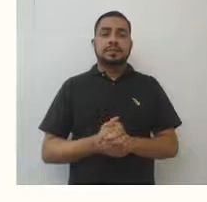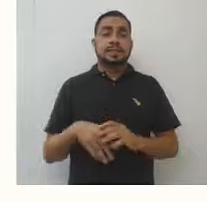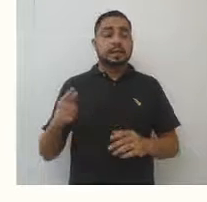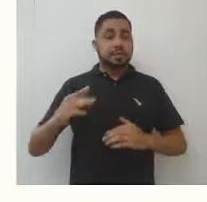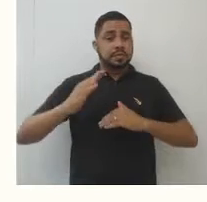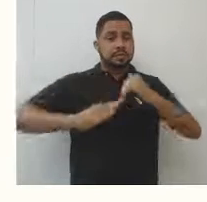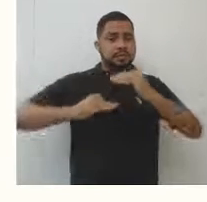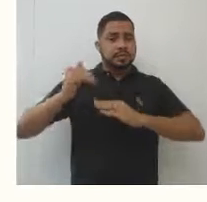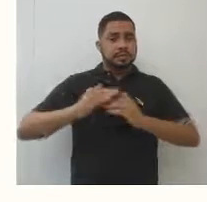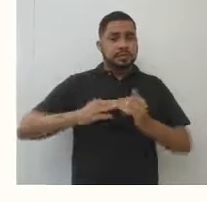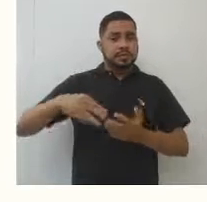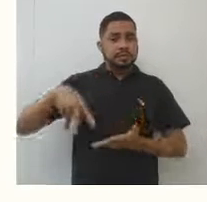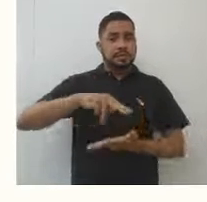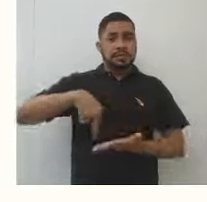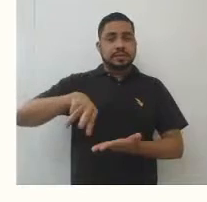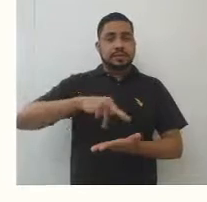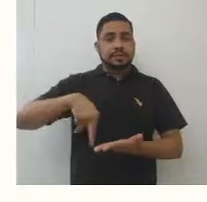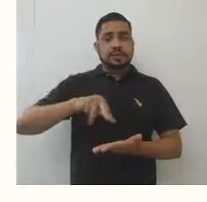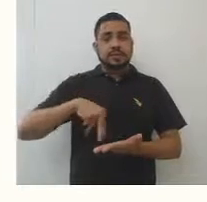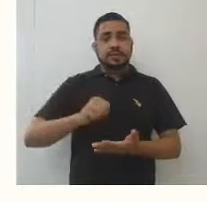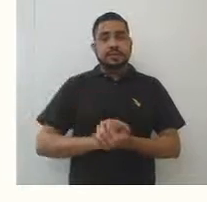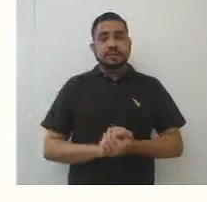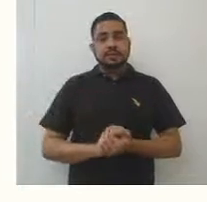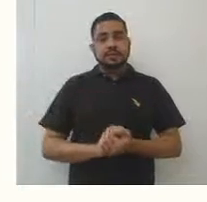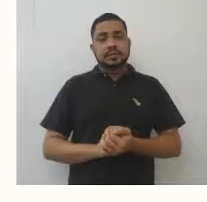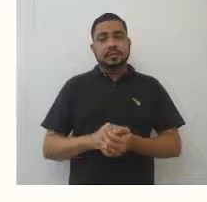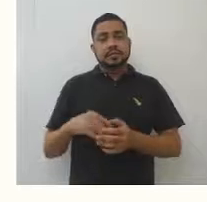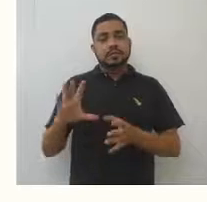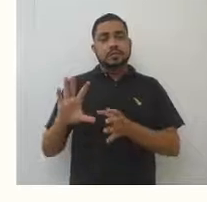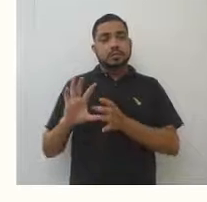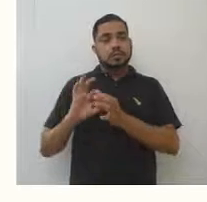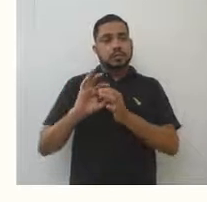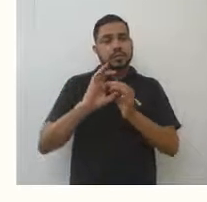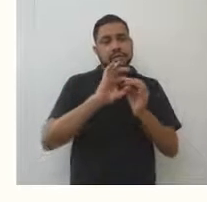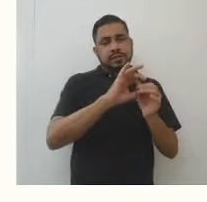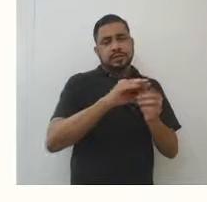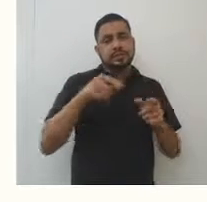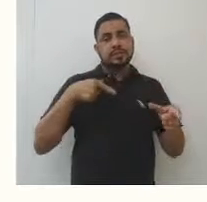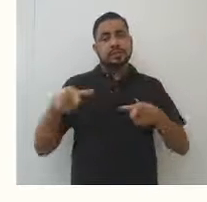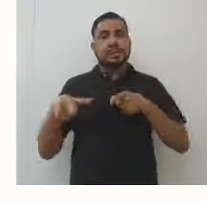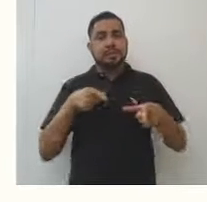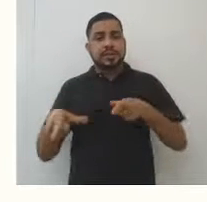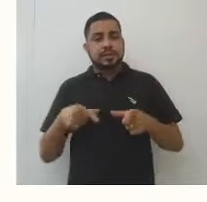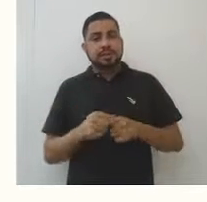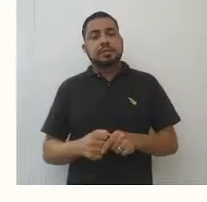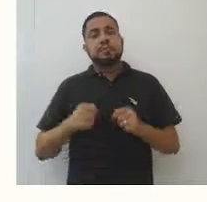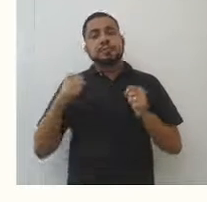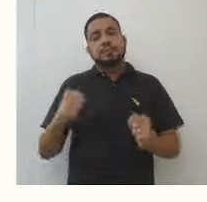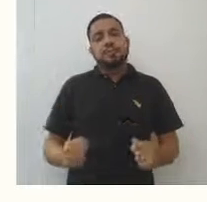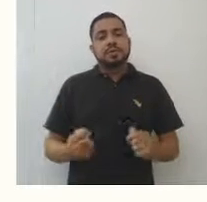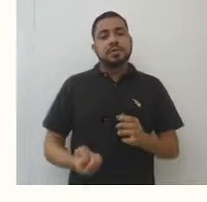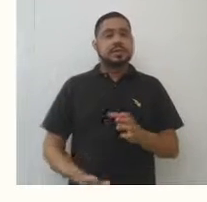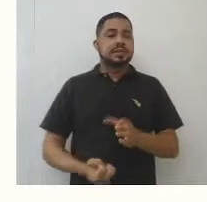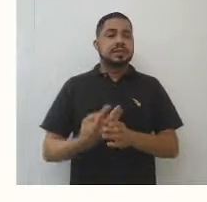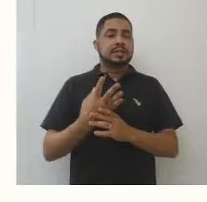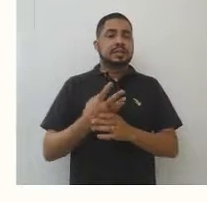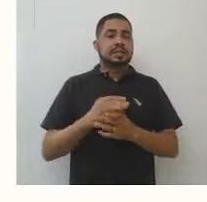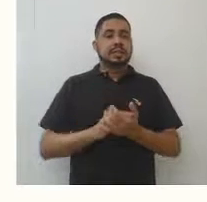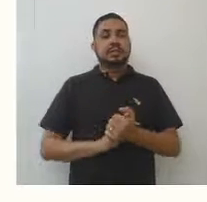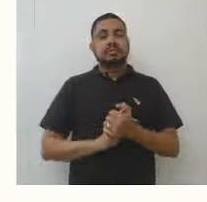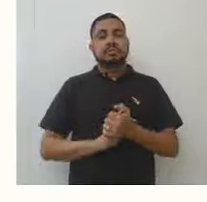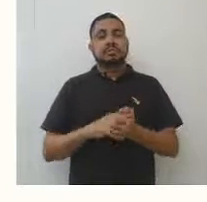profissional de dança, dança no contexto do trabalho, né? O profissional de dança, ele pode criar,